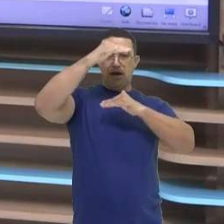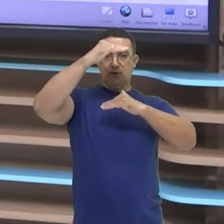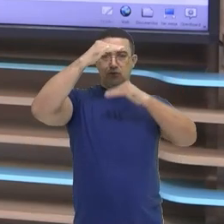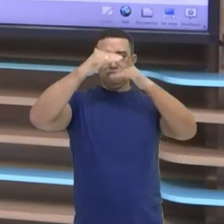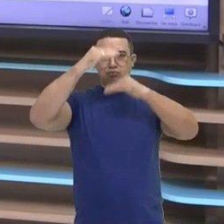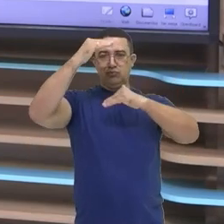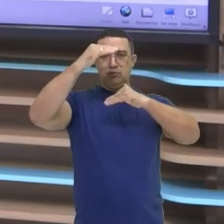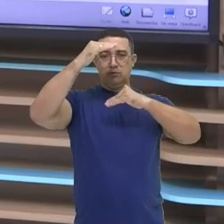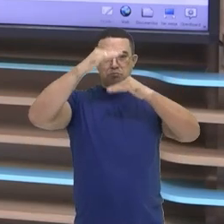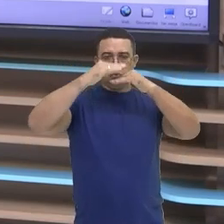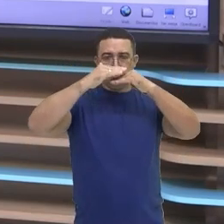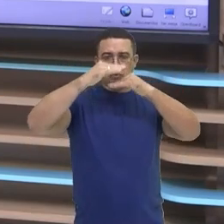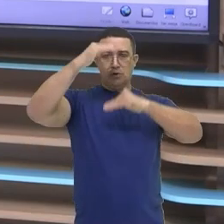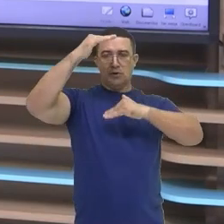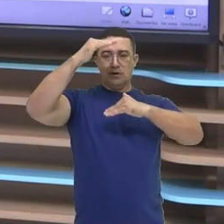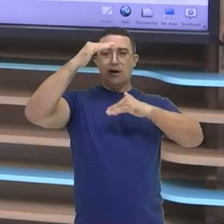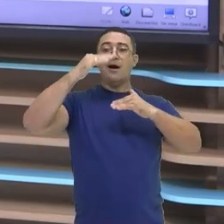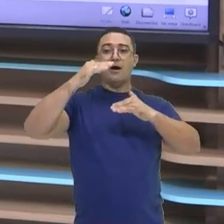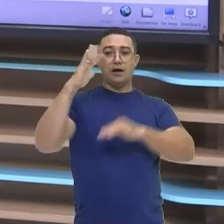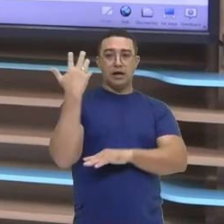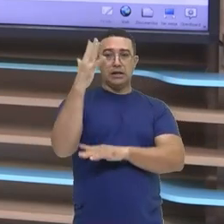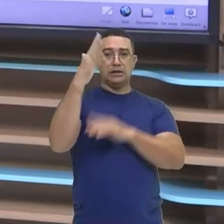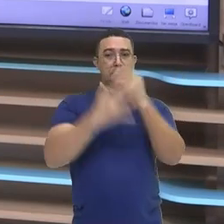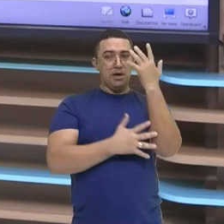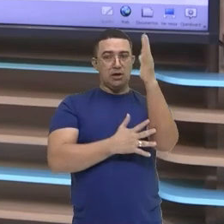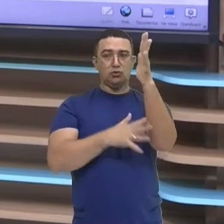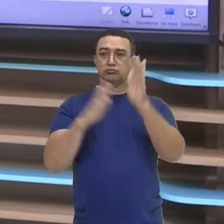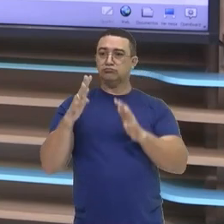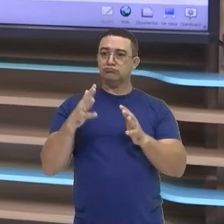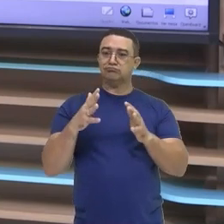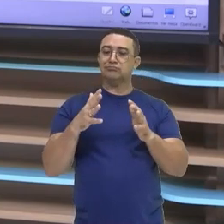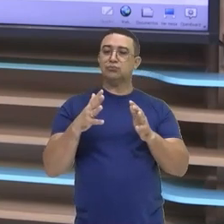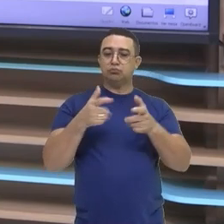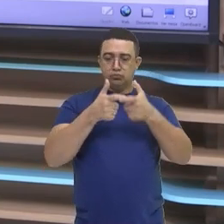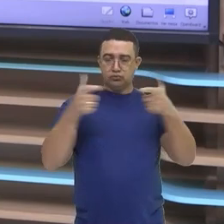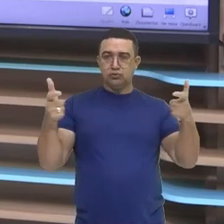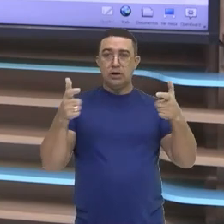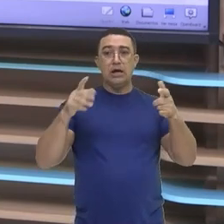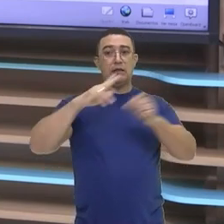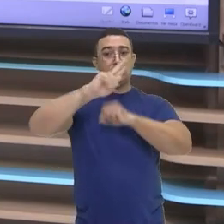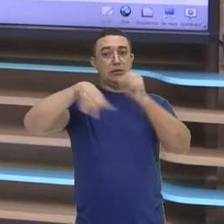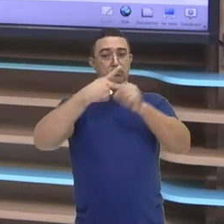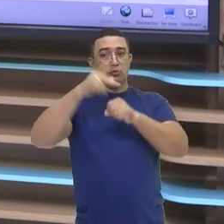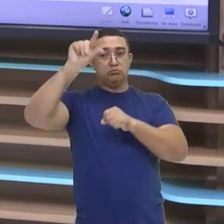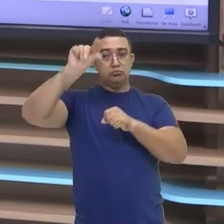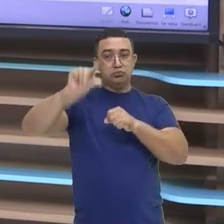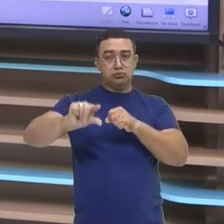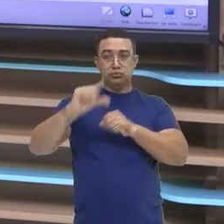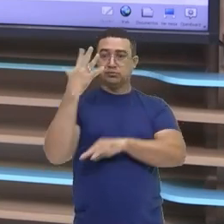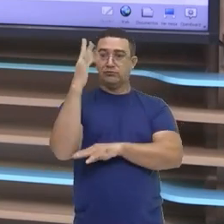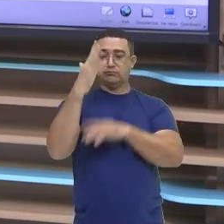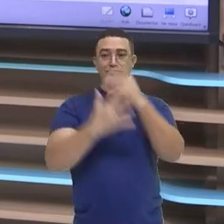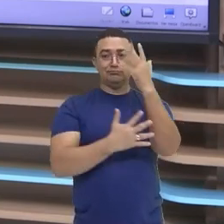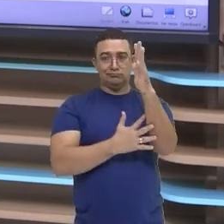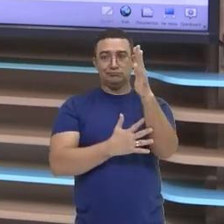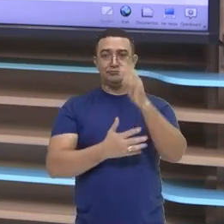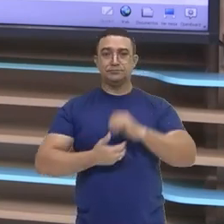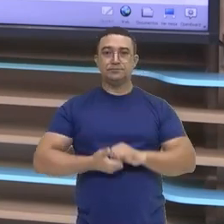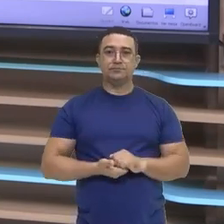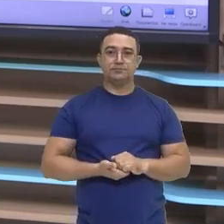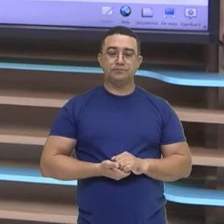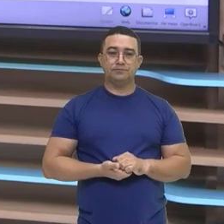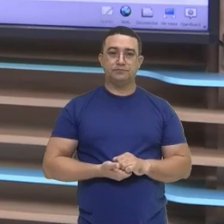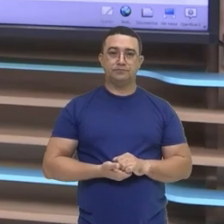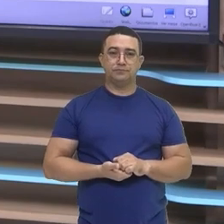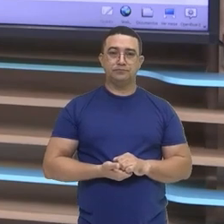significa que esse crescimento vegetativo, ele teve aí um aumento, né? E depois ele foi diminuindo aí ao longo dos anos. Além